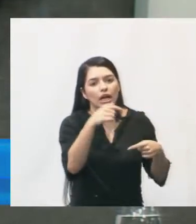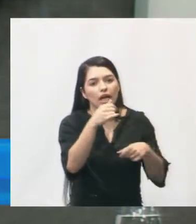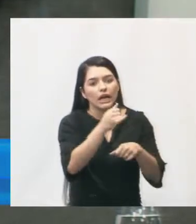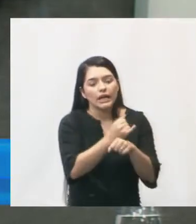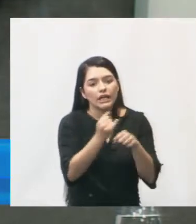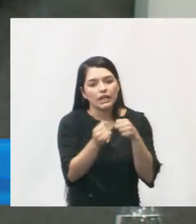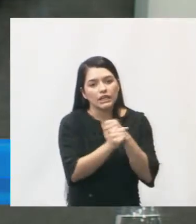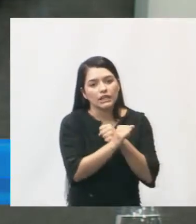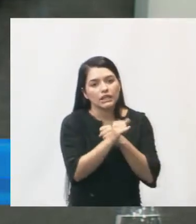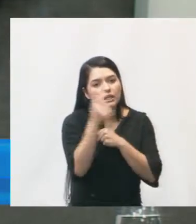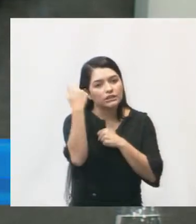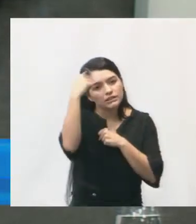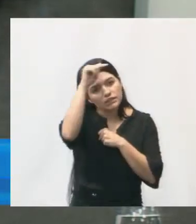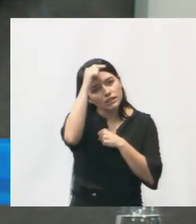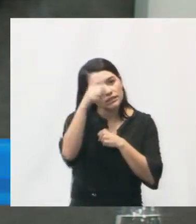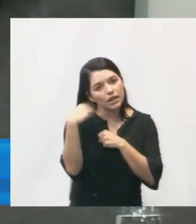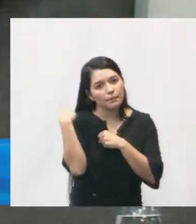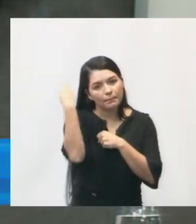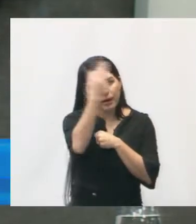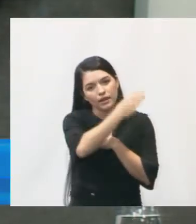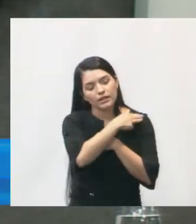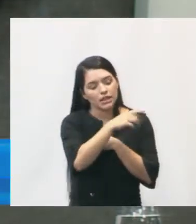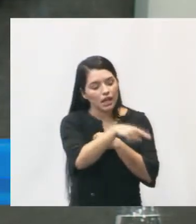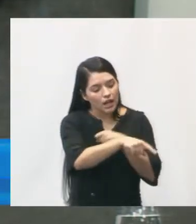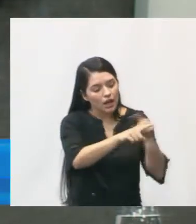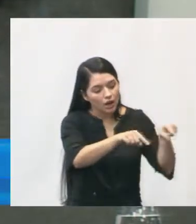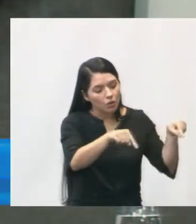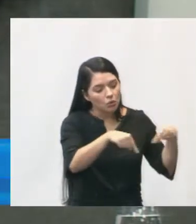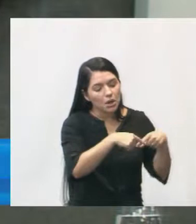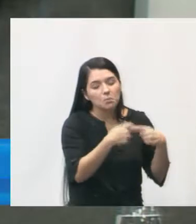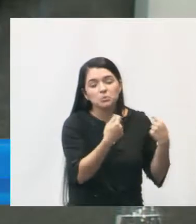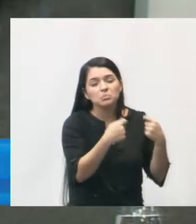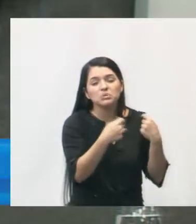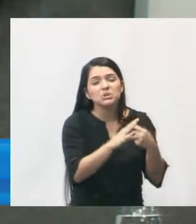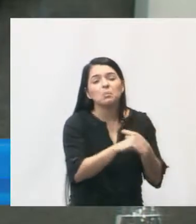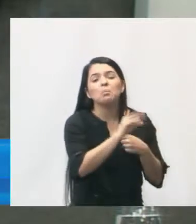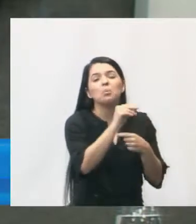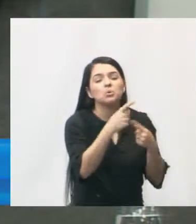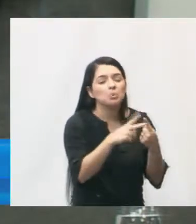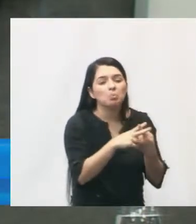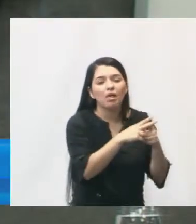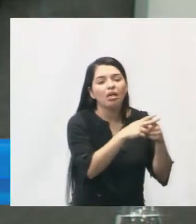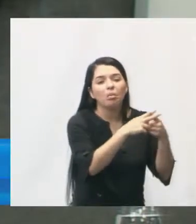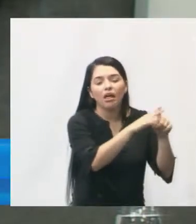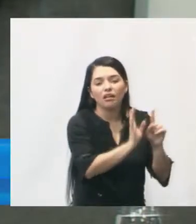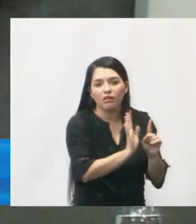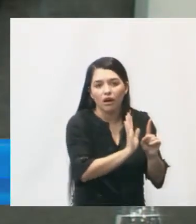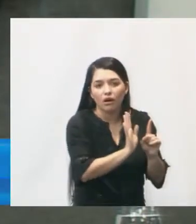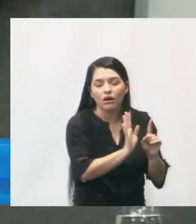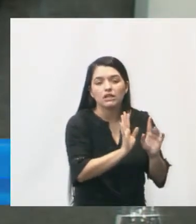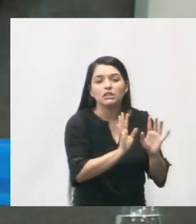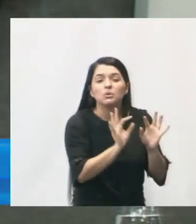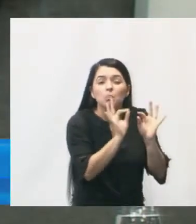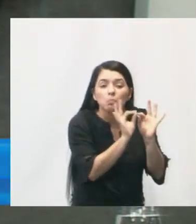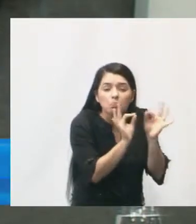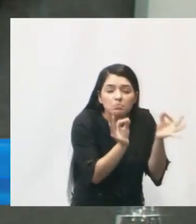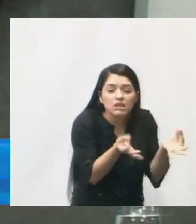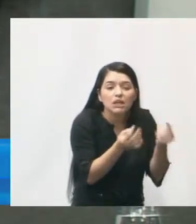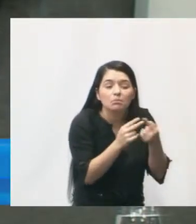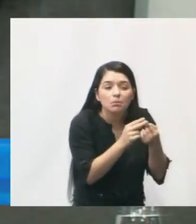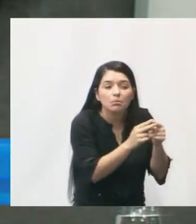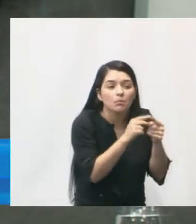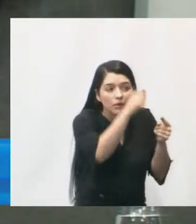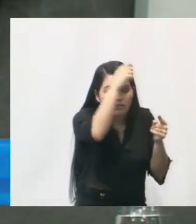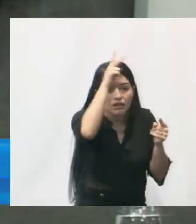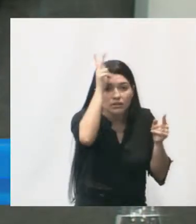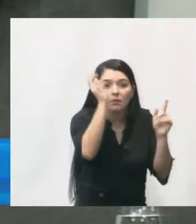de tanto reparo. Dá para fazer, a própria prefeitura, dá para fazer. Ou seja, não tem planejamento,